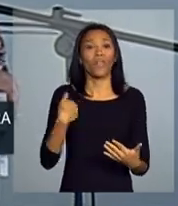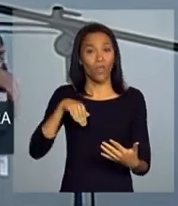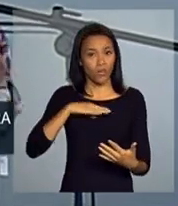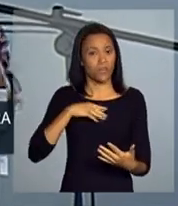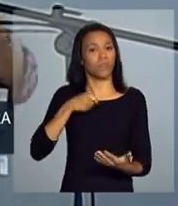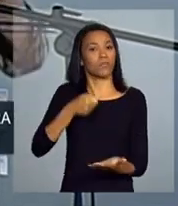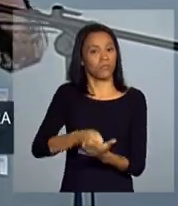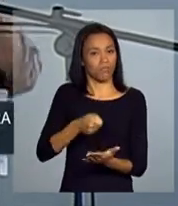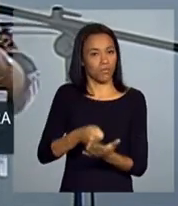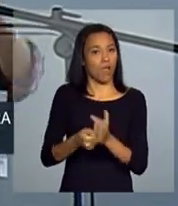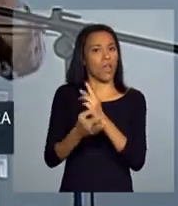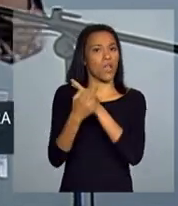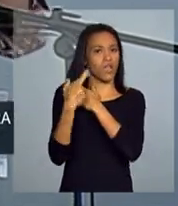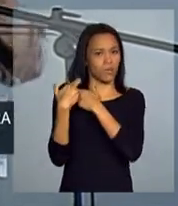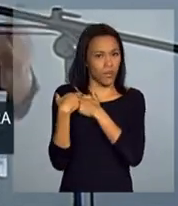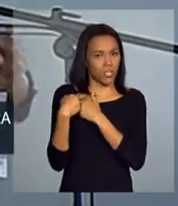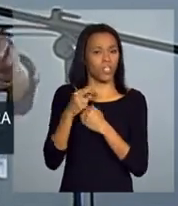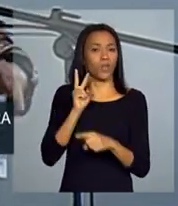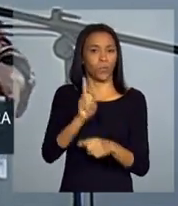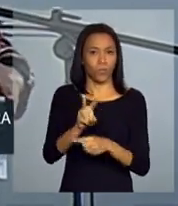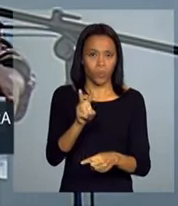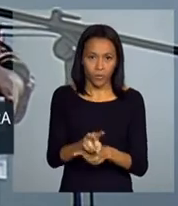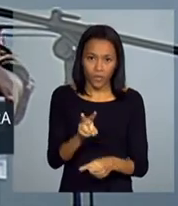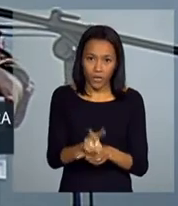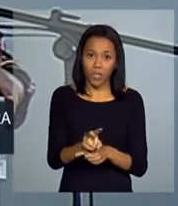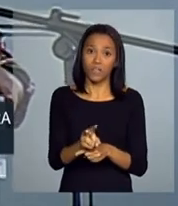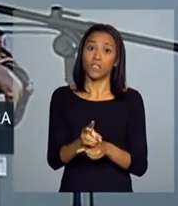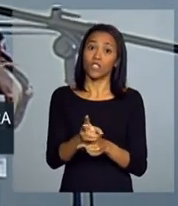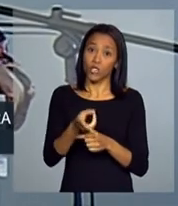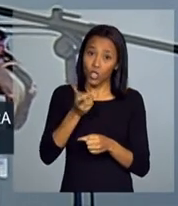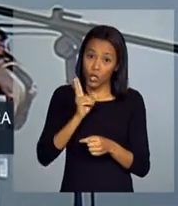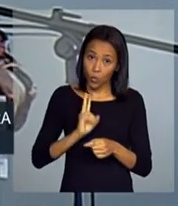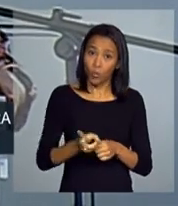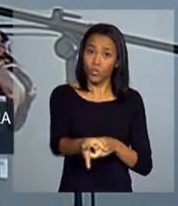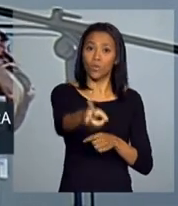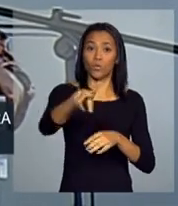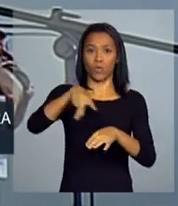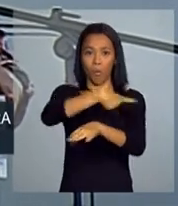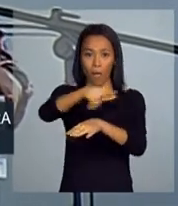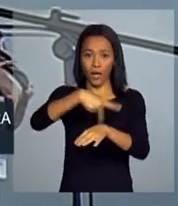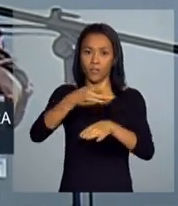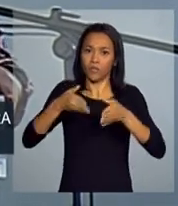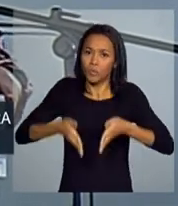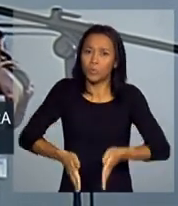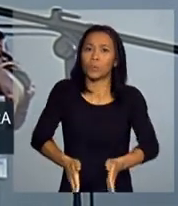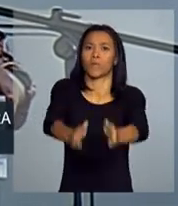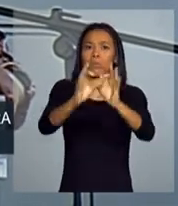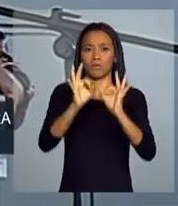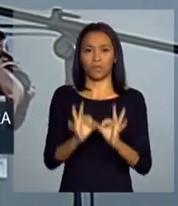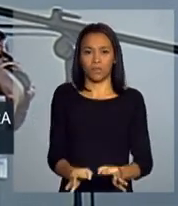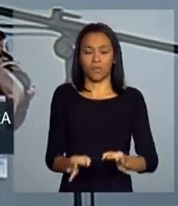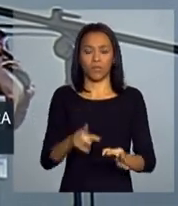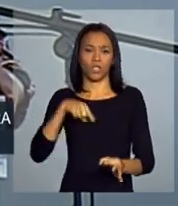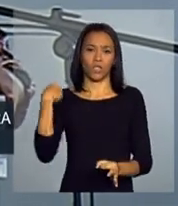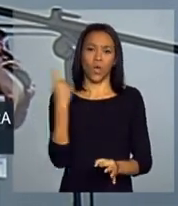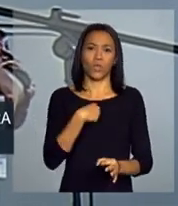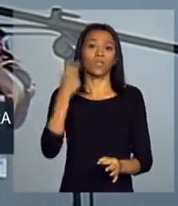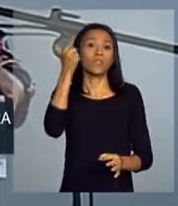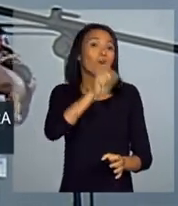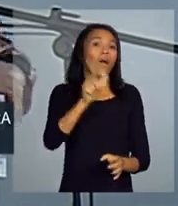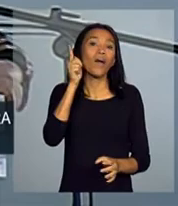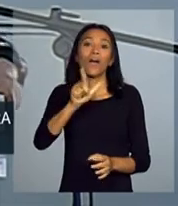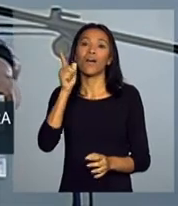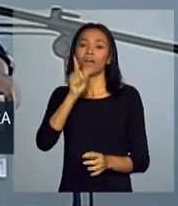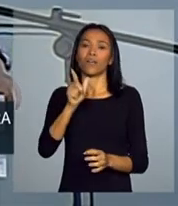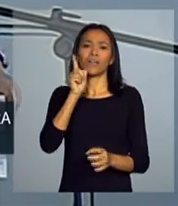zelar para que ele continue no trilho certo, para que nossas conquistas